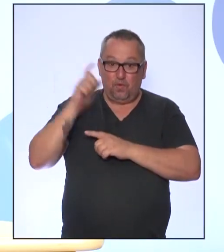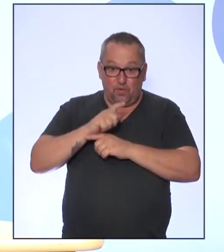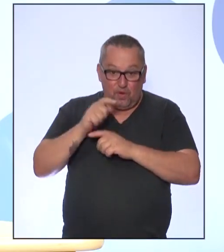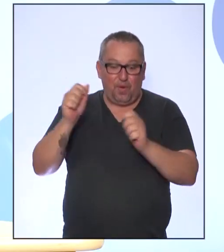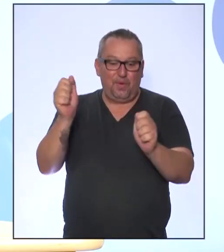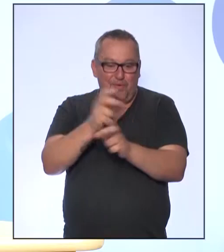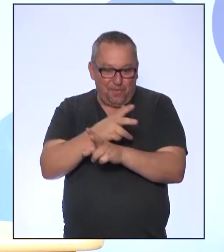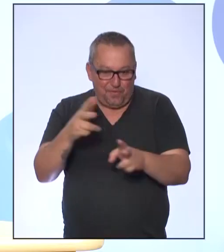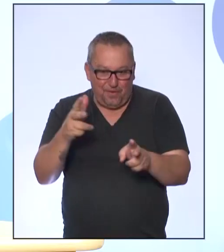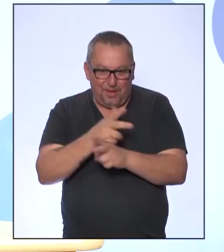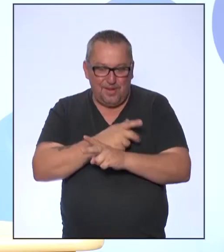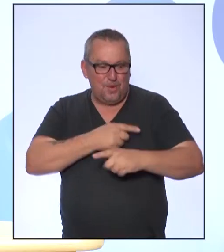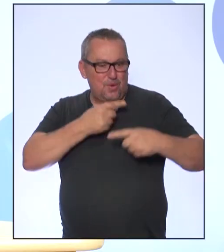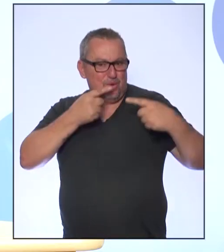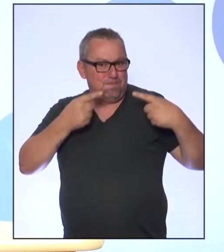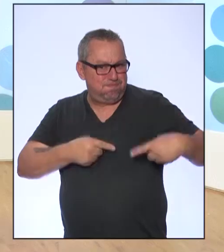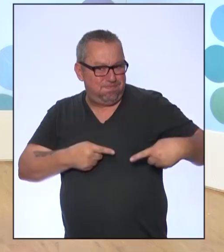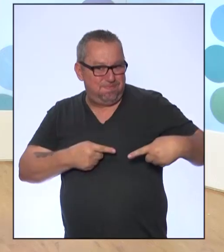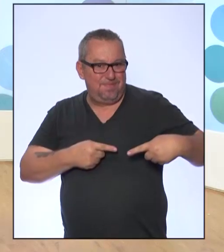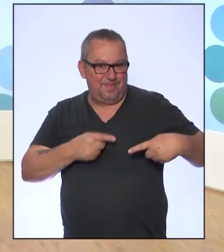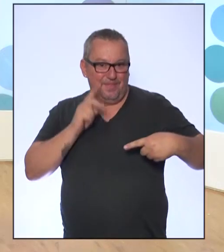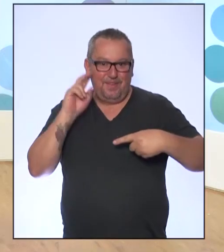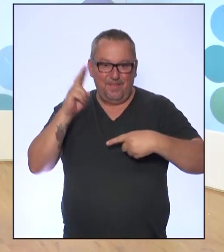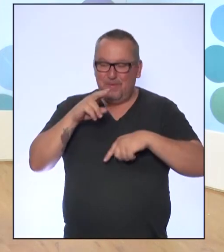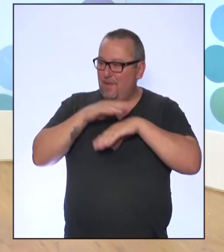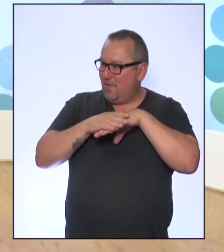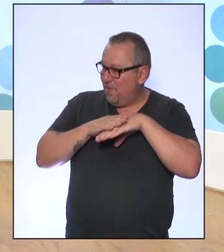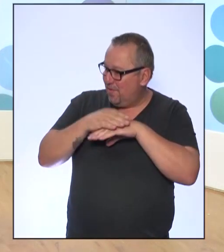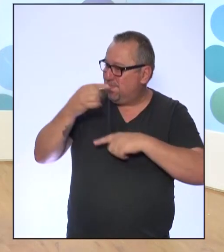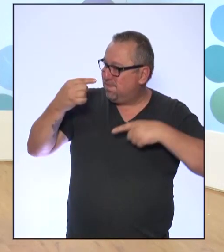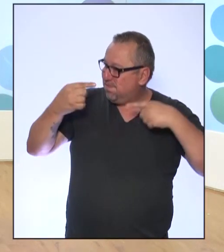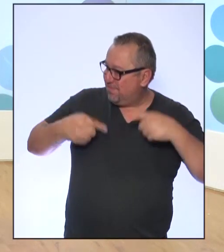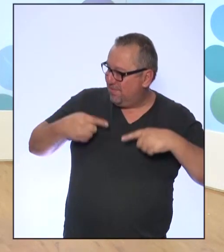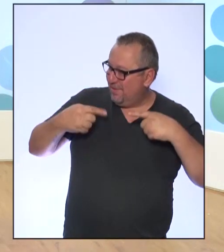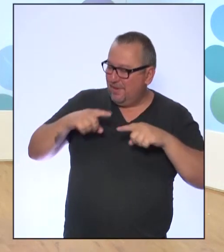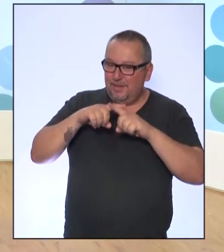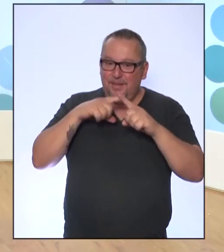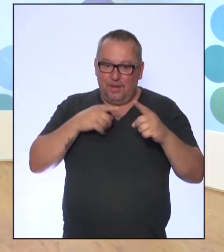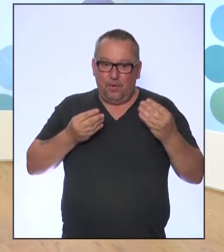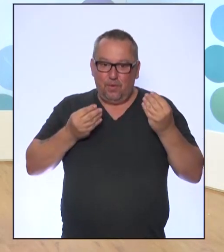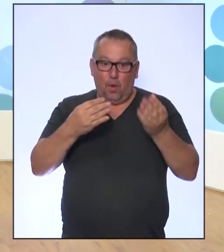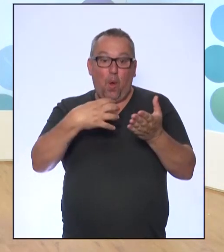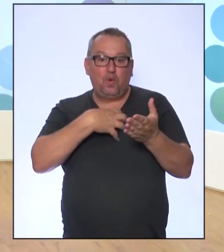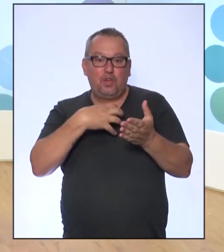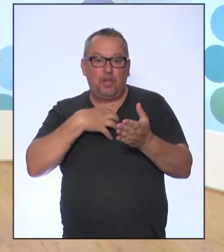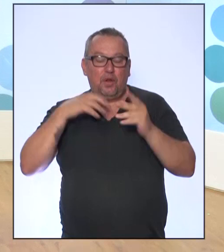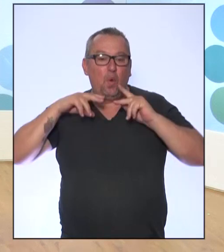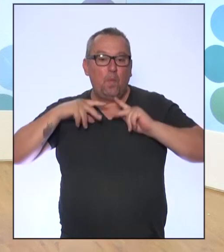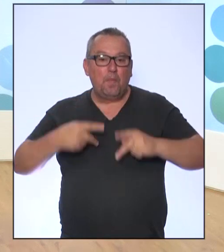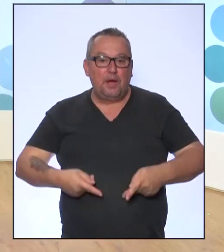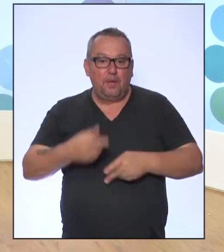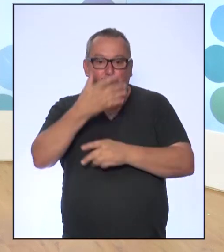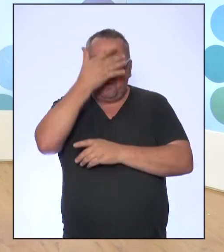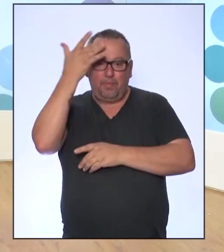disputando, Exatamente, que você eles mencionou, né? Estavam conversando, eles estavam disputando. Eu tenho aí uma personificação, que também é chamada de prosopopeia.